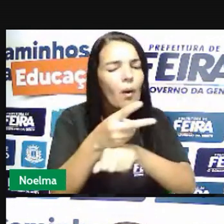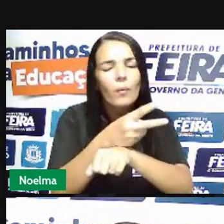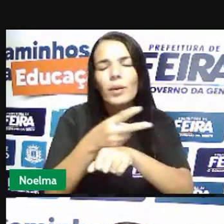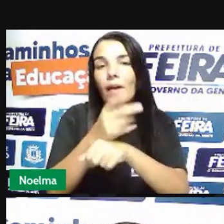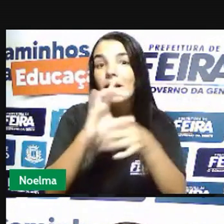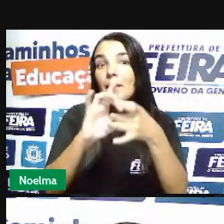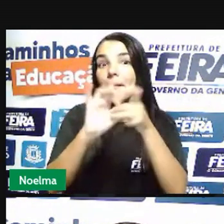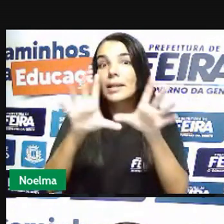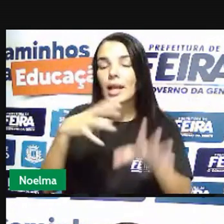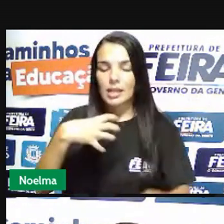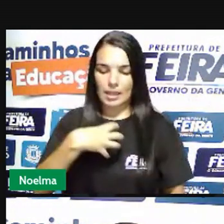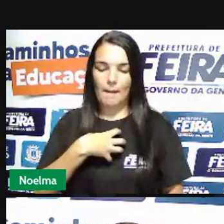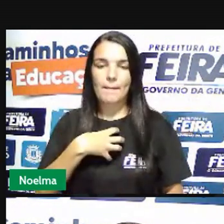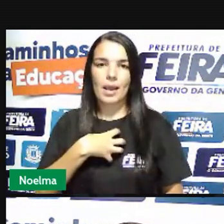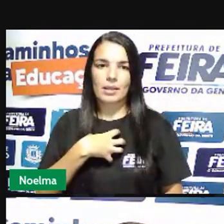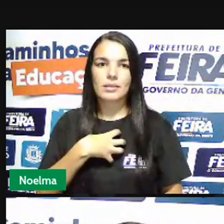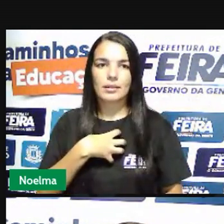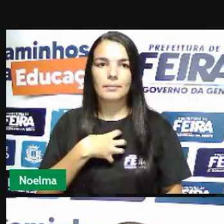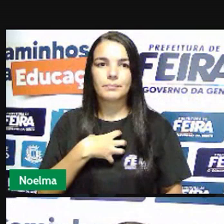nossa Bahia.